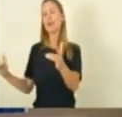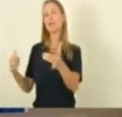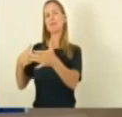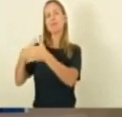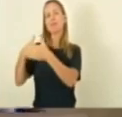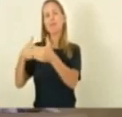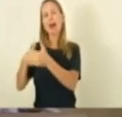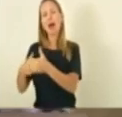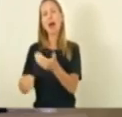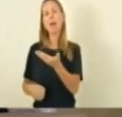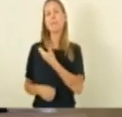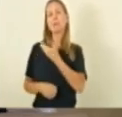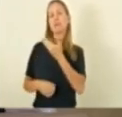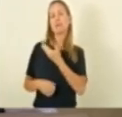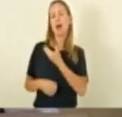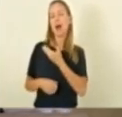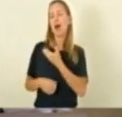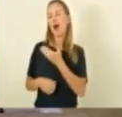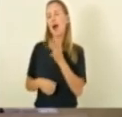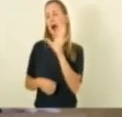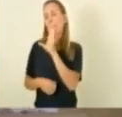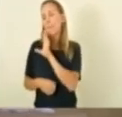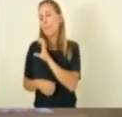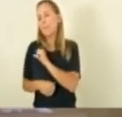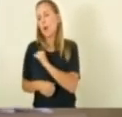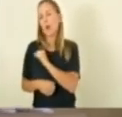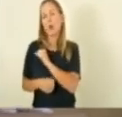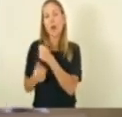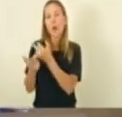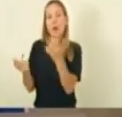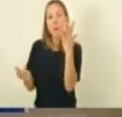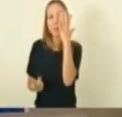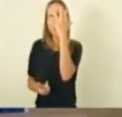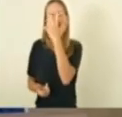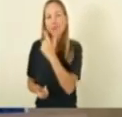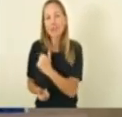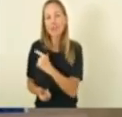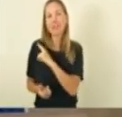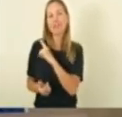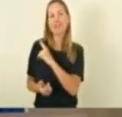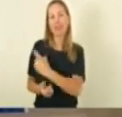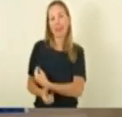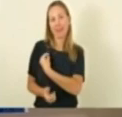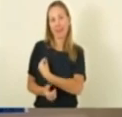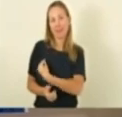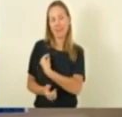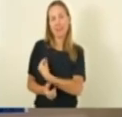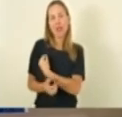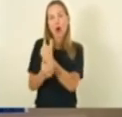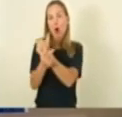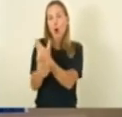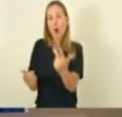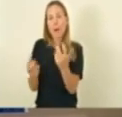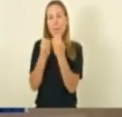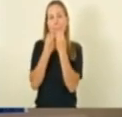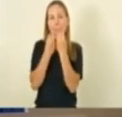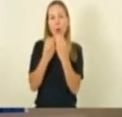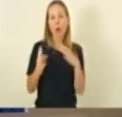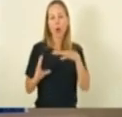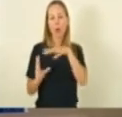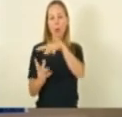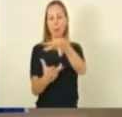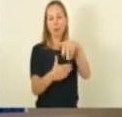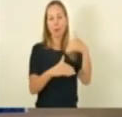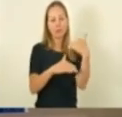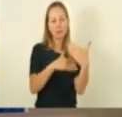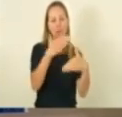da amizade, do amor, das belezas que essa vida tem e de quanta coisa boa a evolução da humanidade também